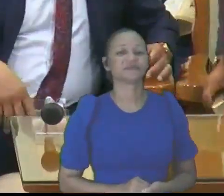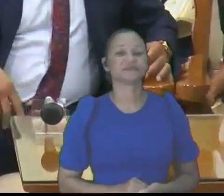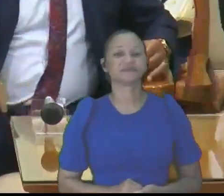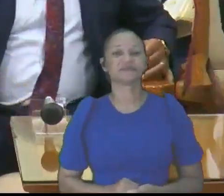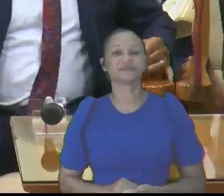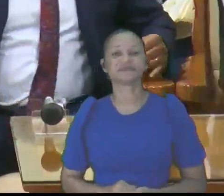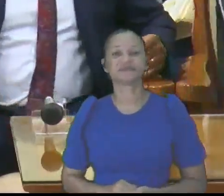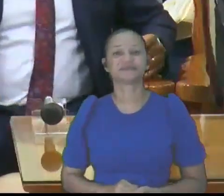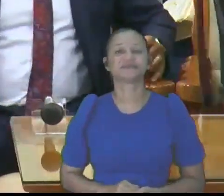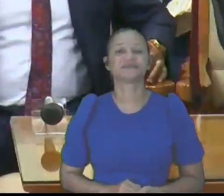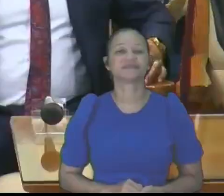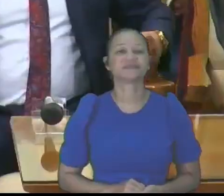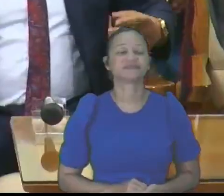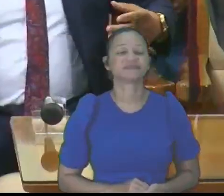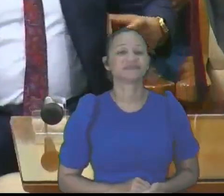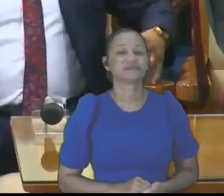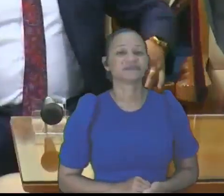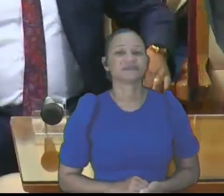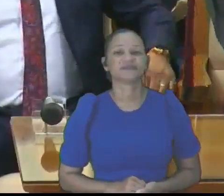Amém?